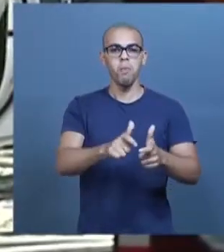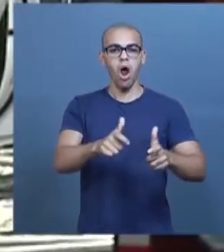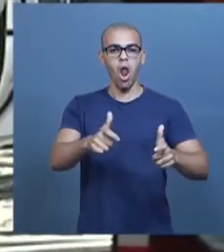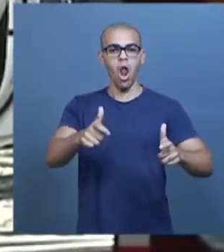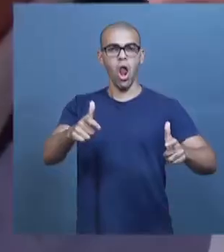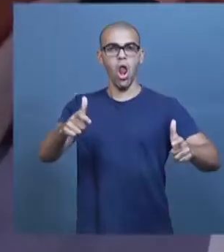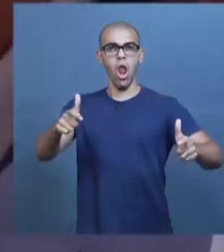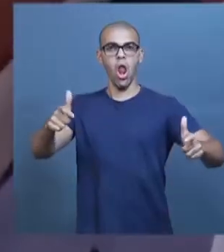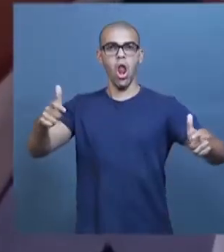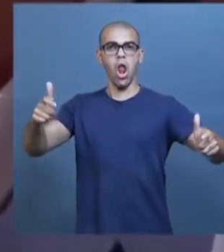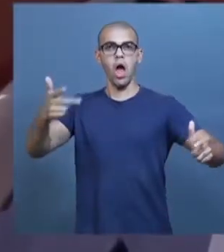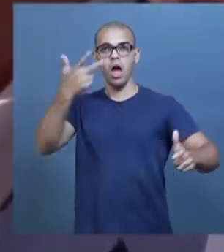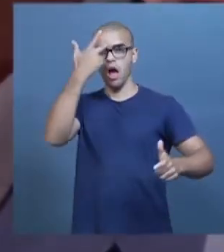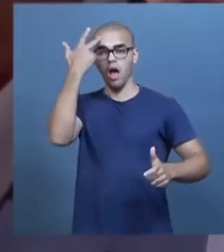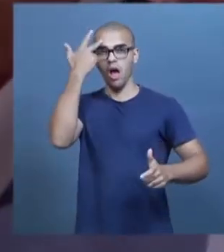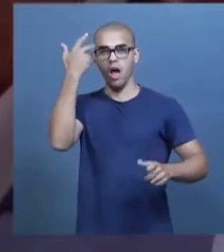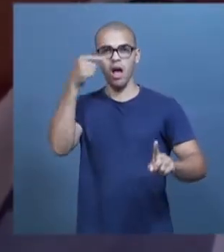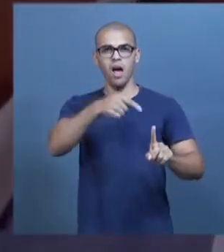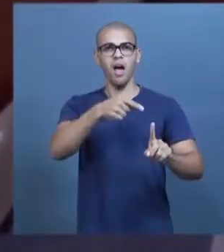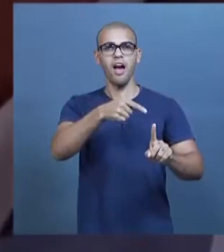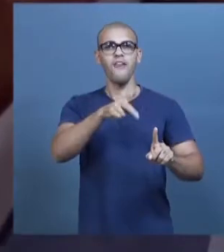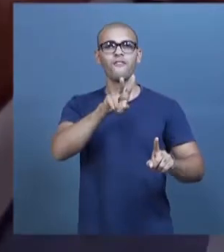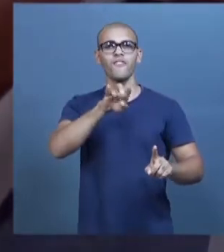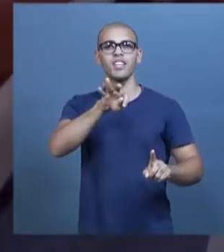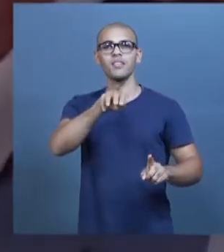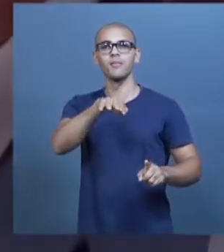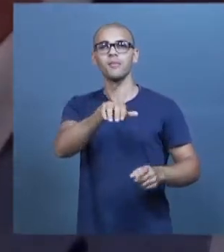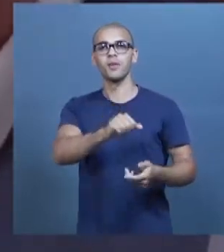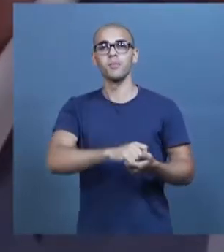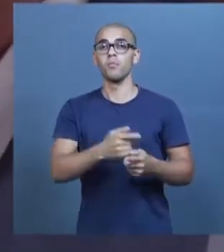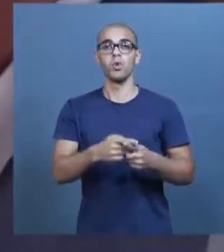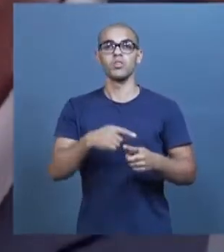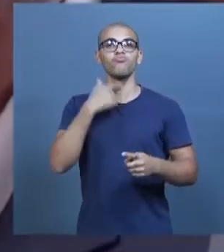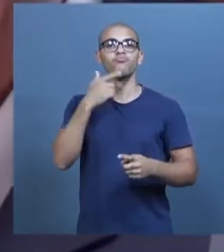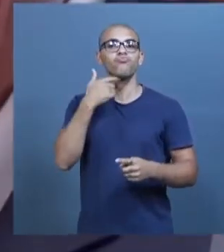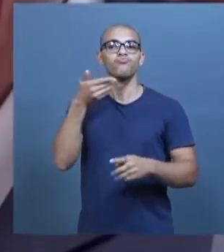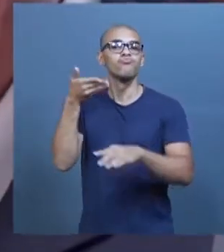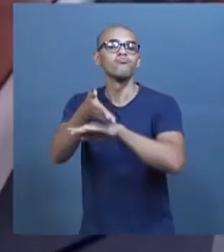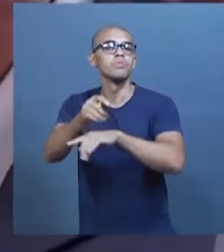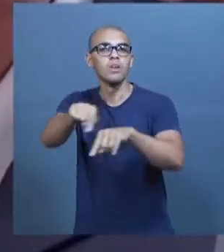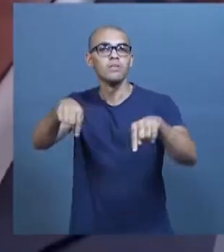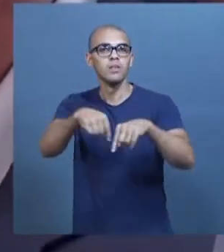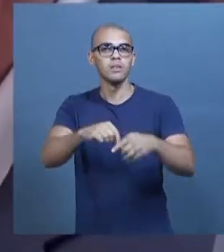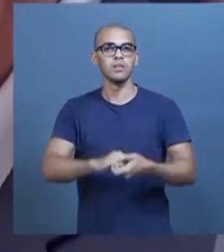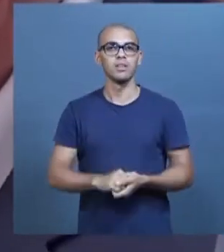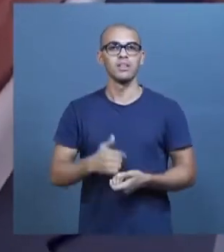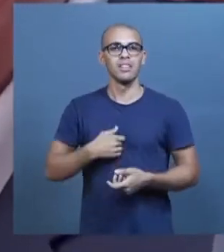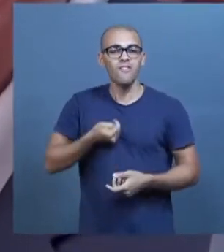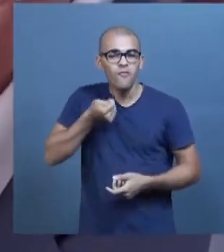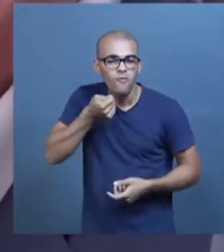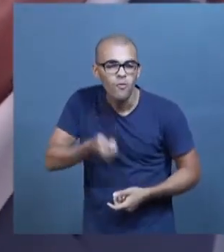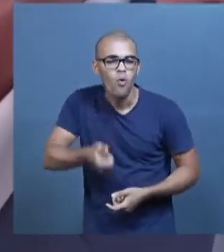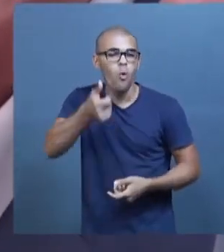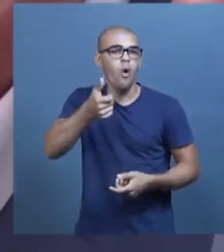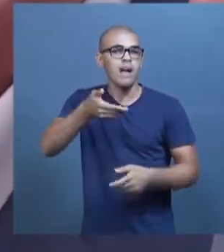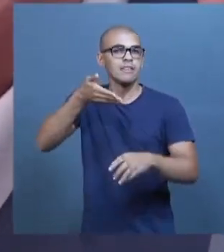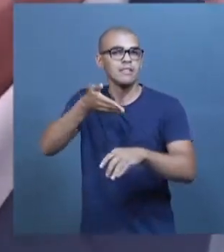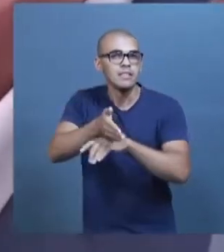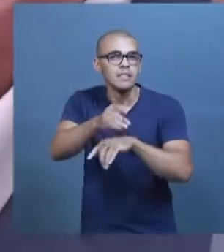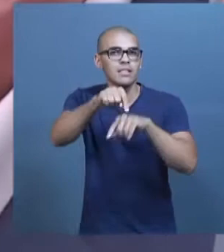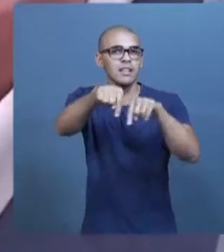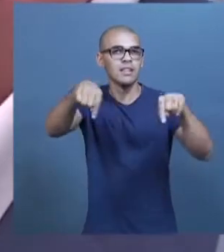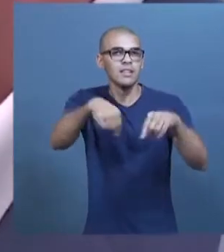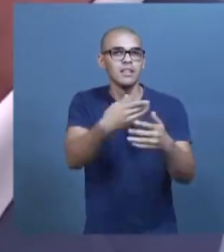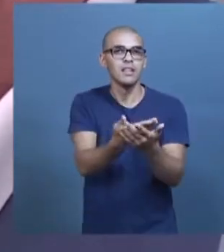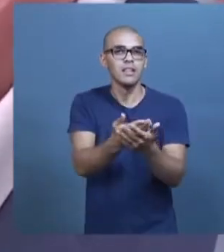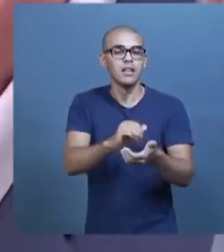sala de aula. Eles estavam prestes a entrar numa sala com dezenas de alunos. Eles se deparam com a